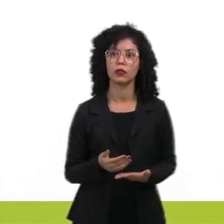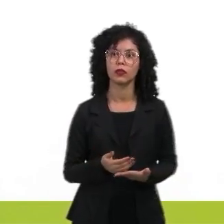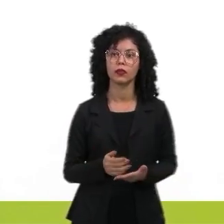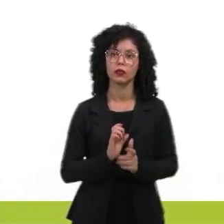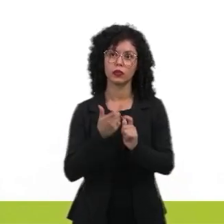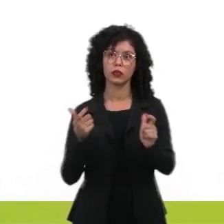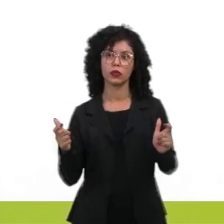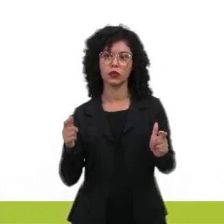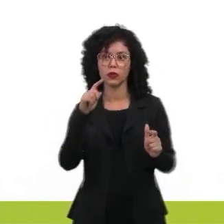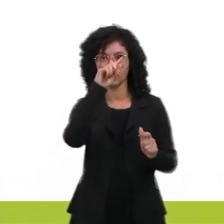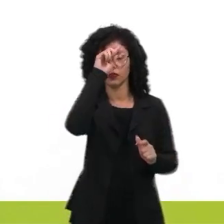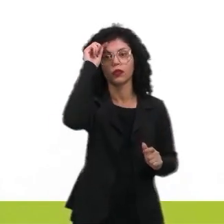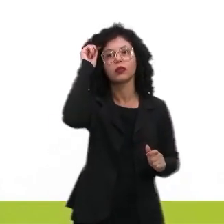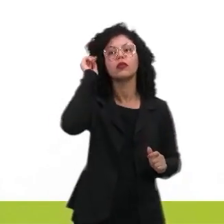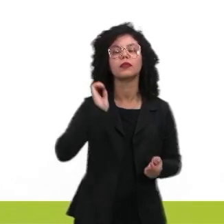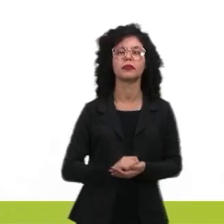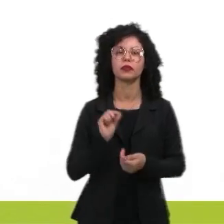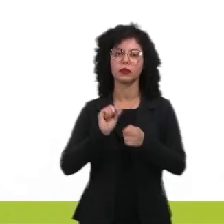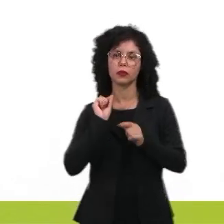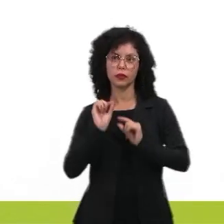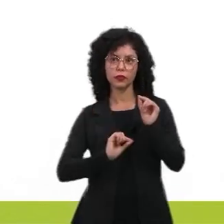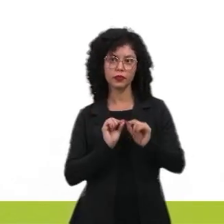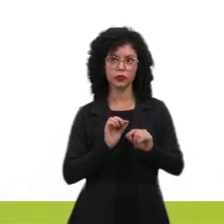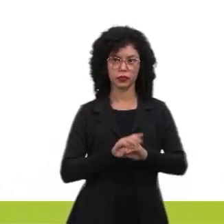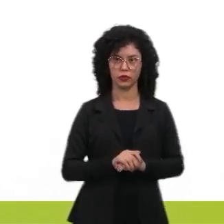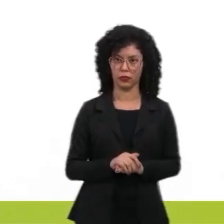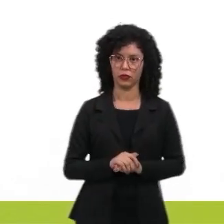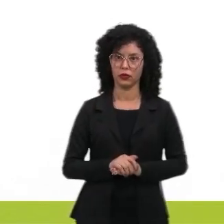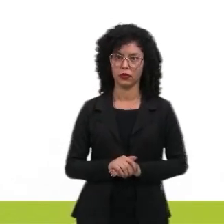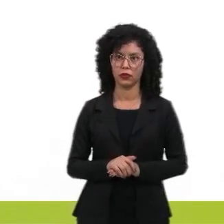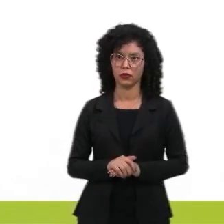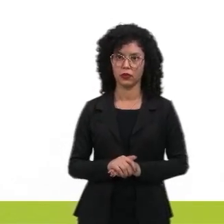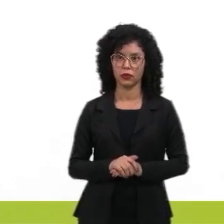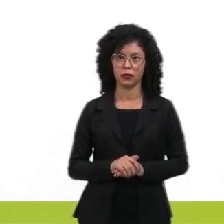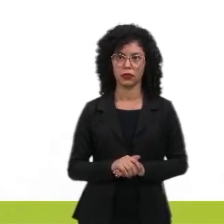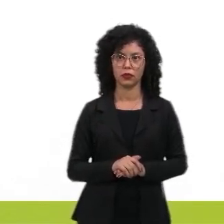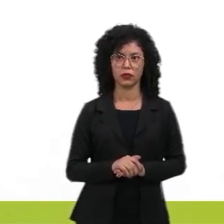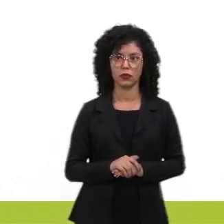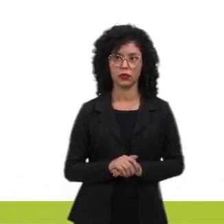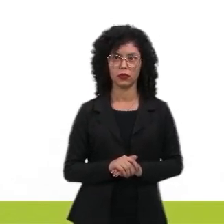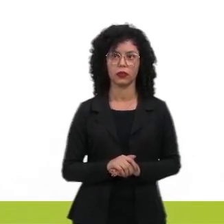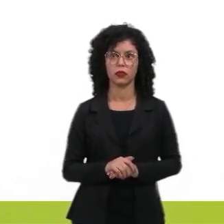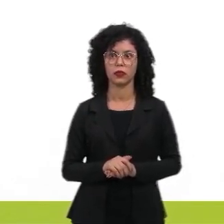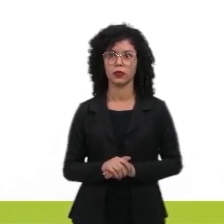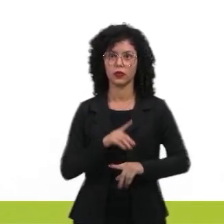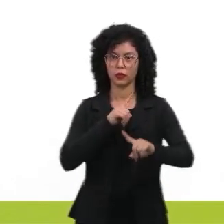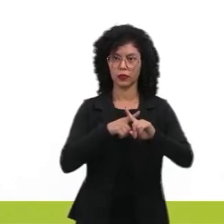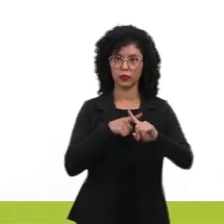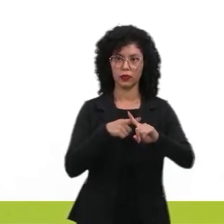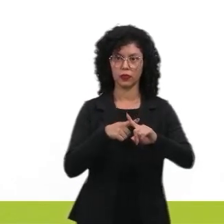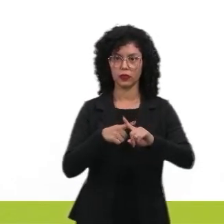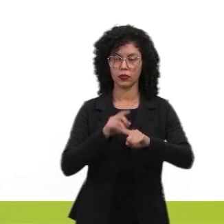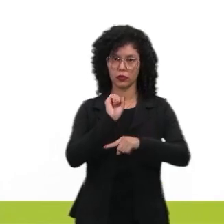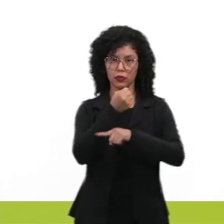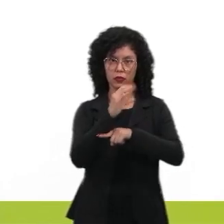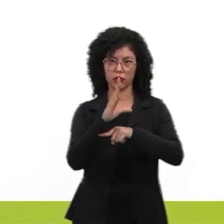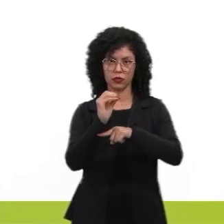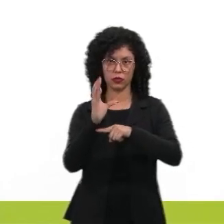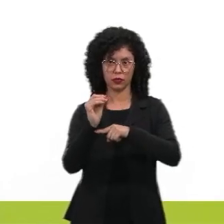é o maior? 1000. Então o que eu vou fazer? Ó? Eu vou jogar o menor na parte de cima, tá